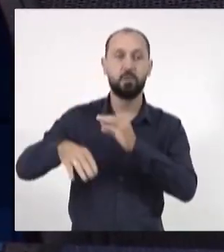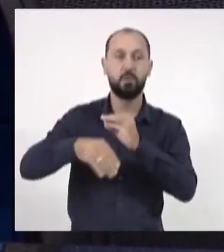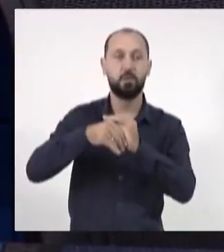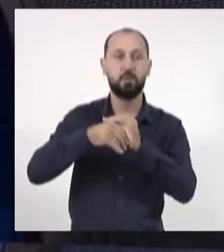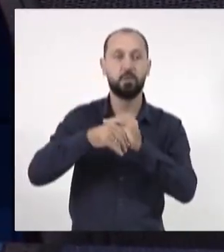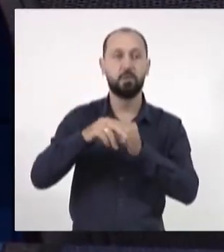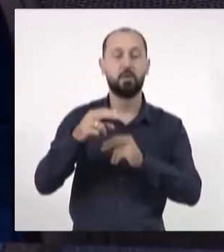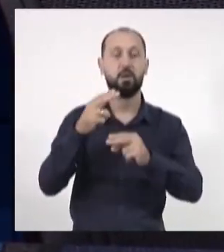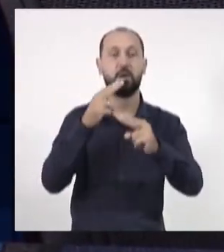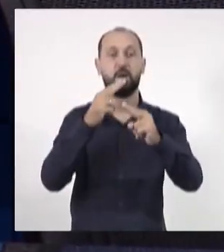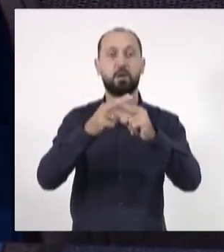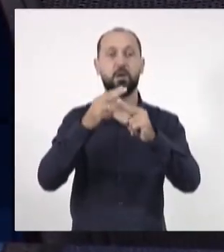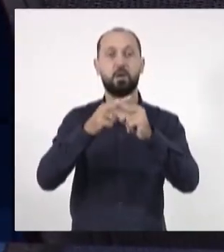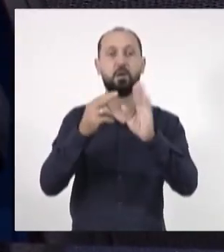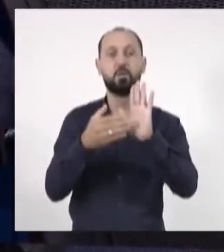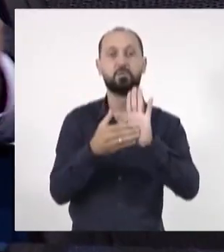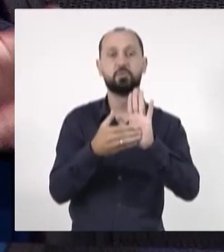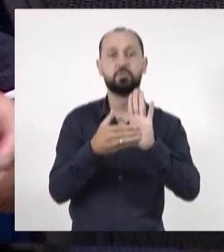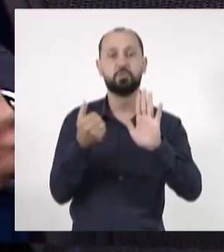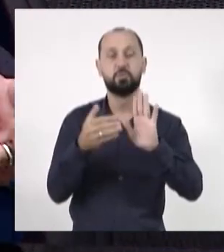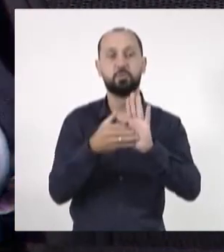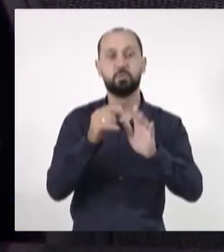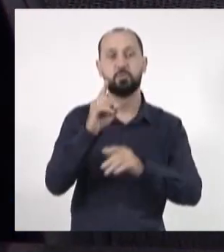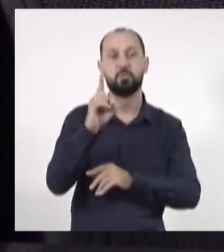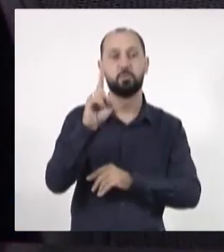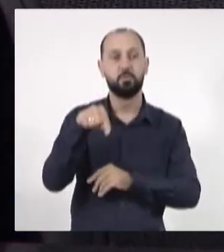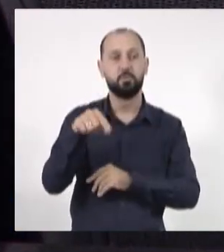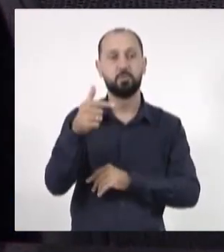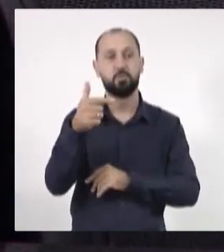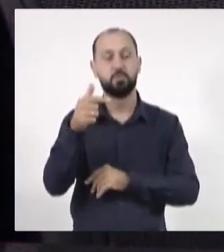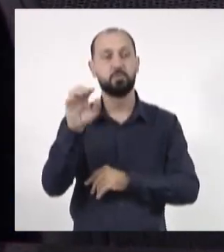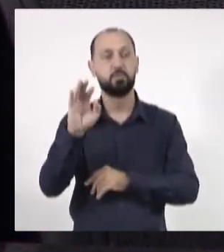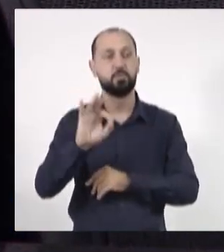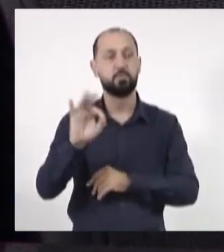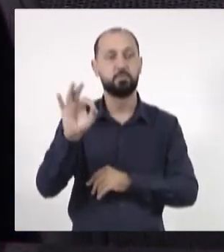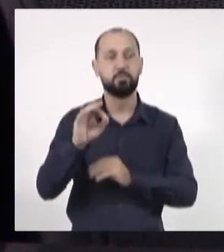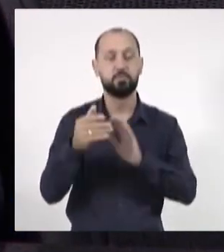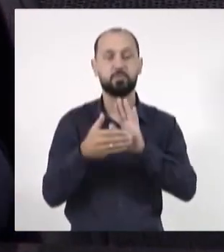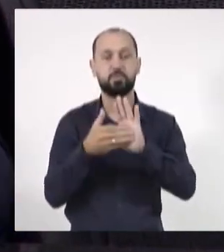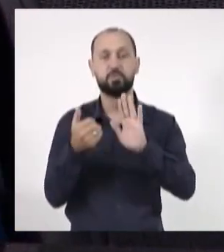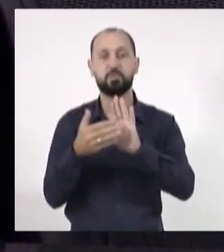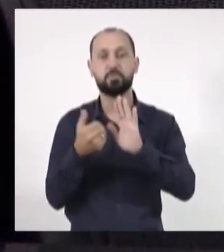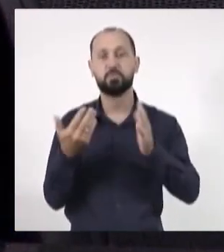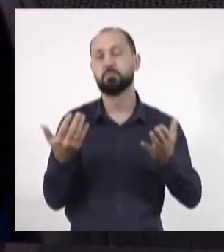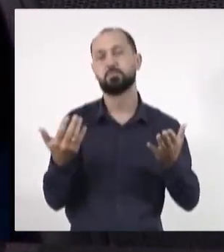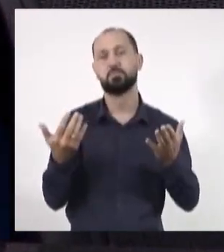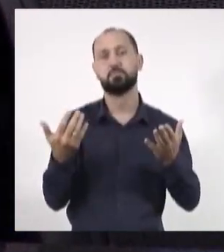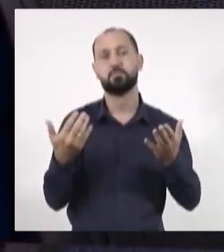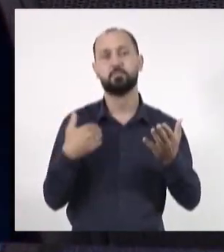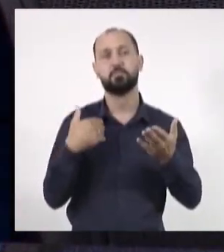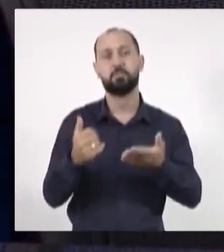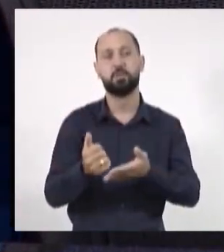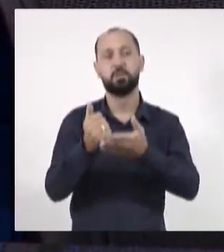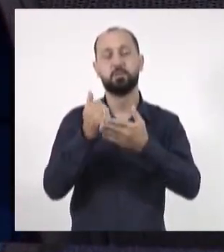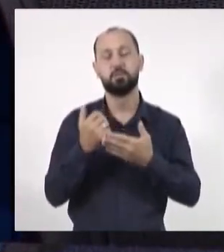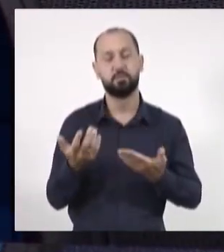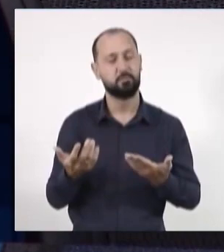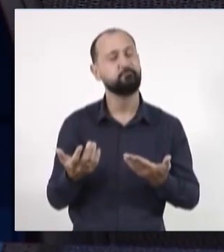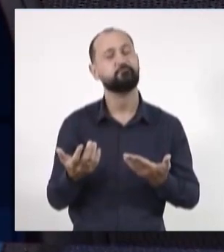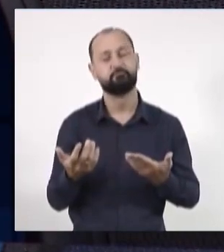Caixa Econômica já vai e tira lá 1,5%, 2% das nossas emendas parlamentares que vem para poder ajudar a